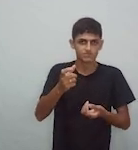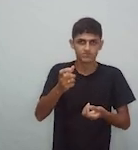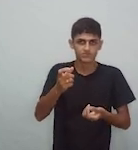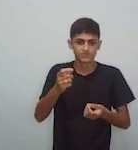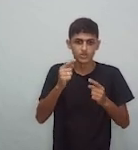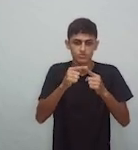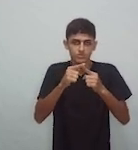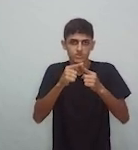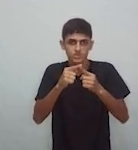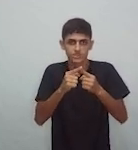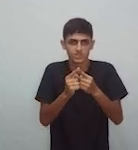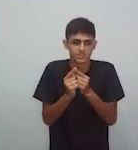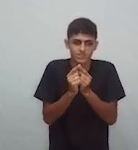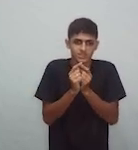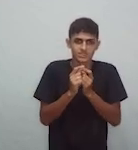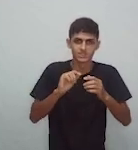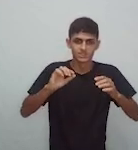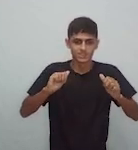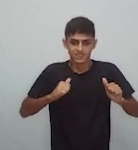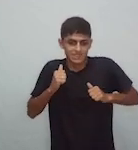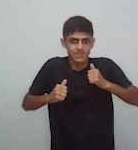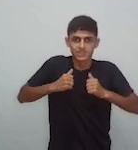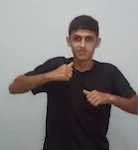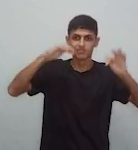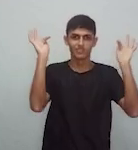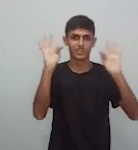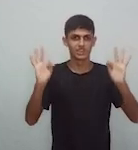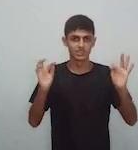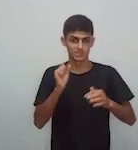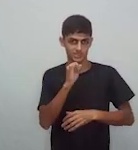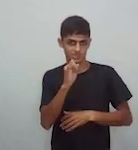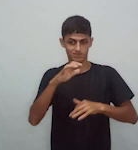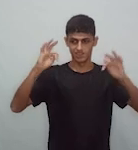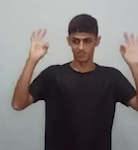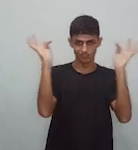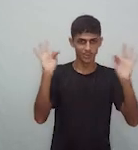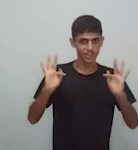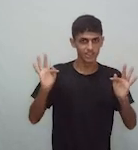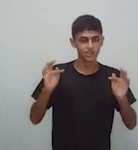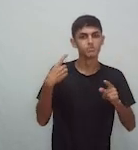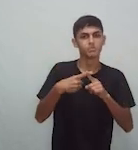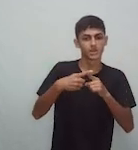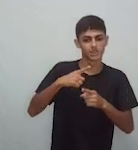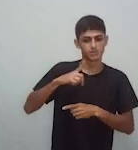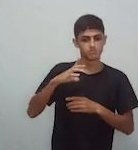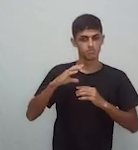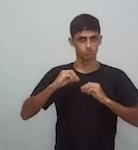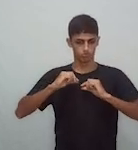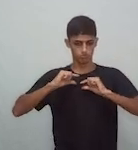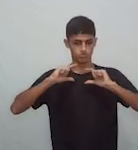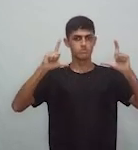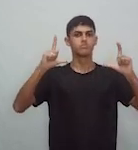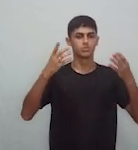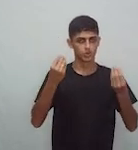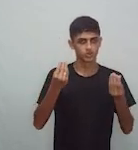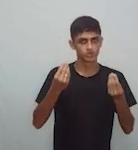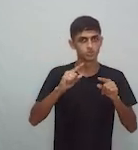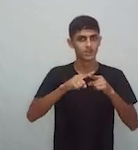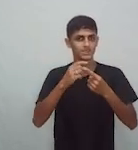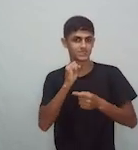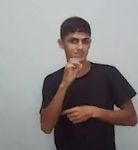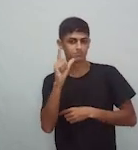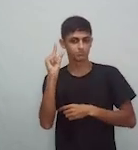muita serotonina no meu organismo. Consequentemente, se eu tenho pouca, junto também da